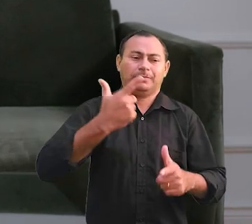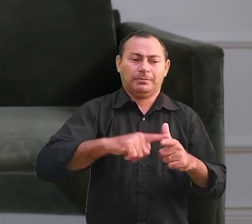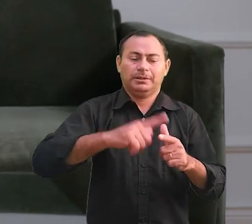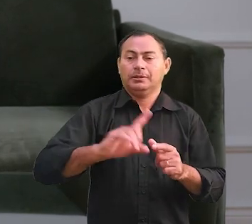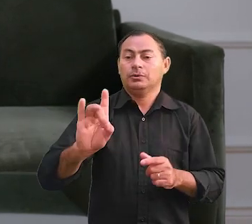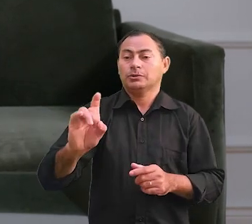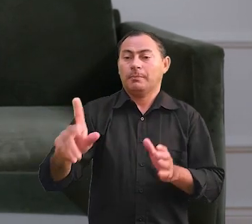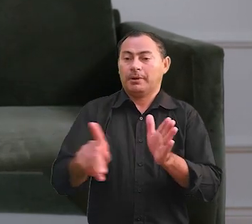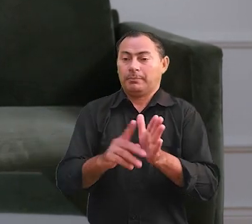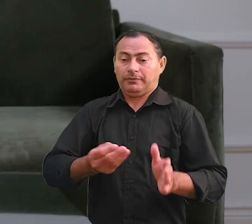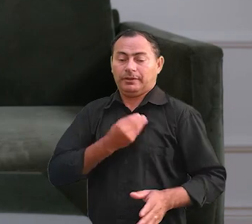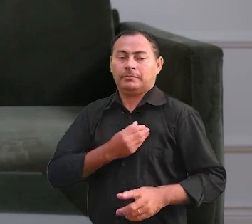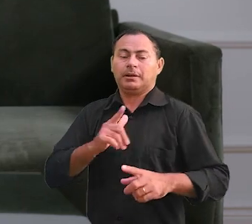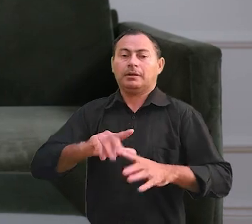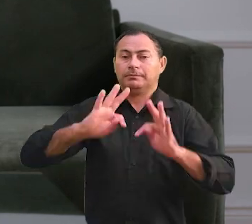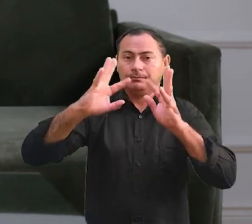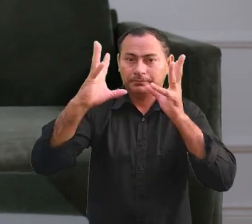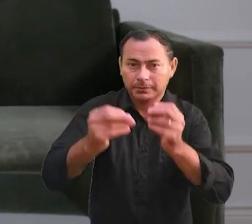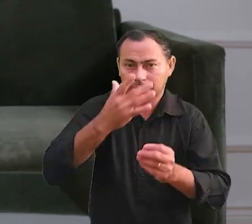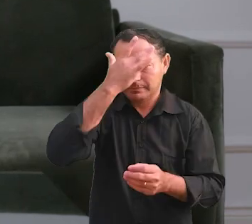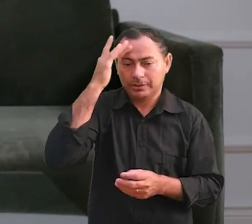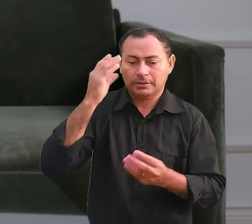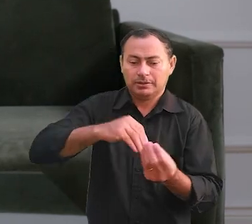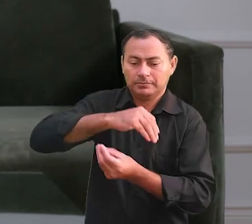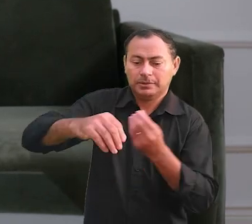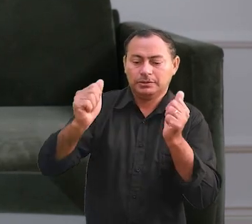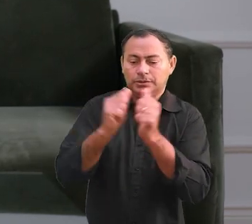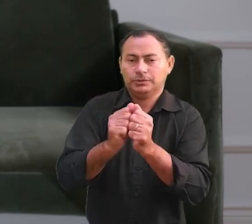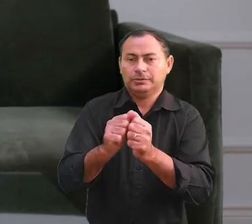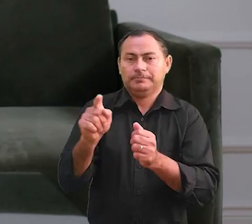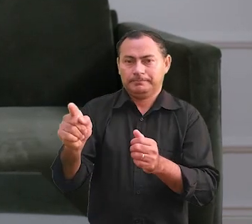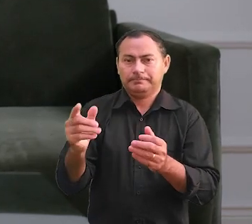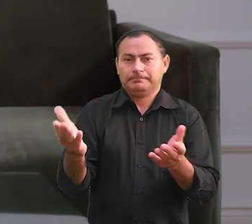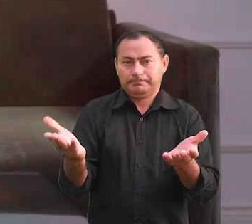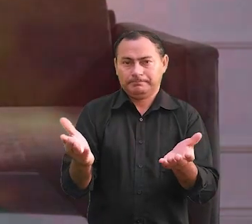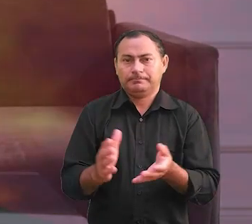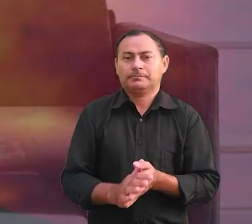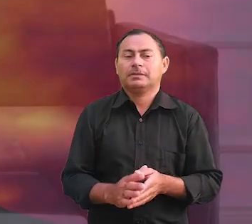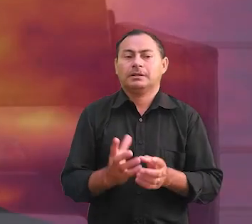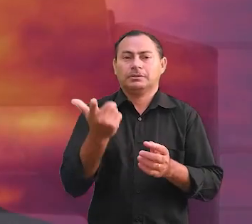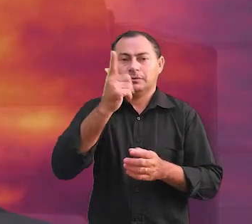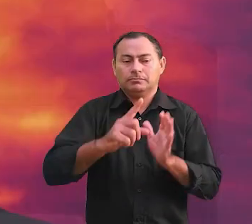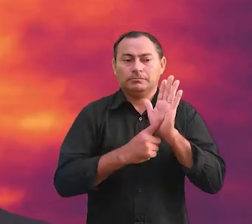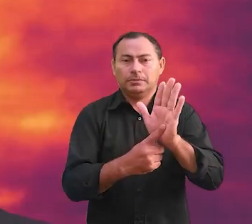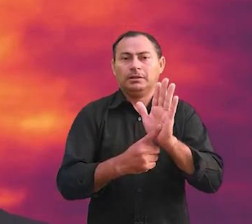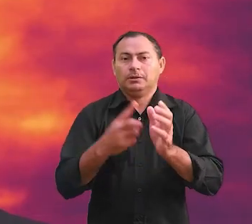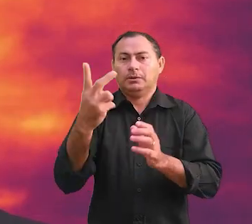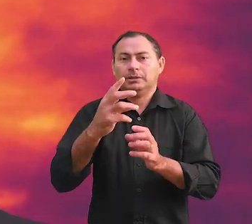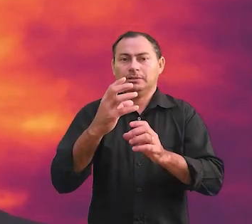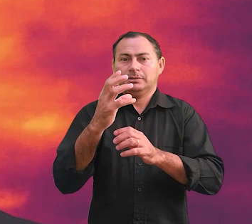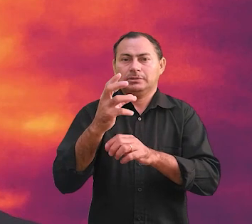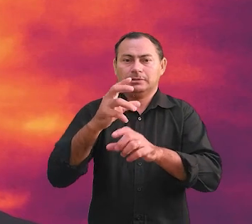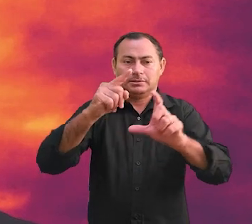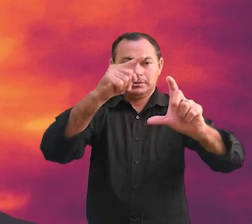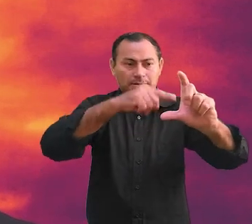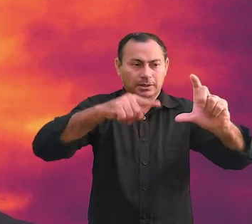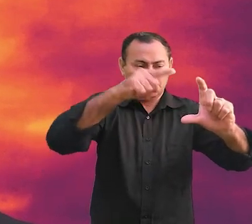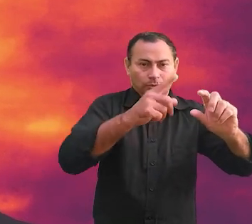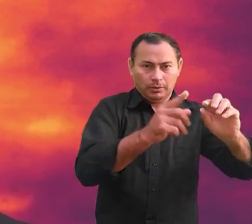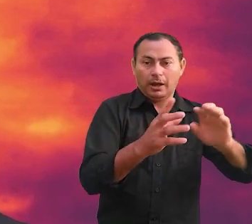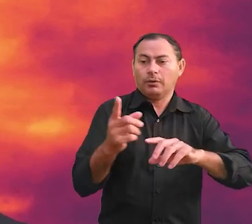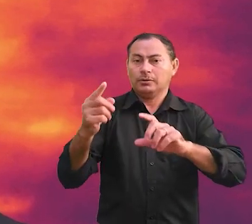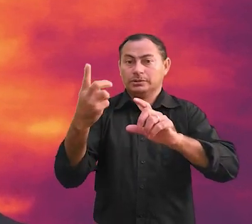caos não apenas para elas mesmos mas para todas as que estão ao redor dela botando a ilustração dos dois